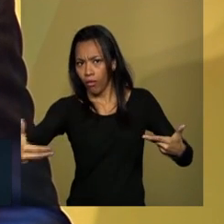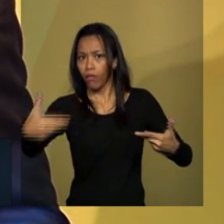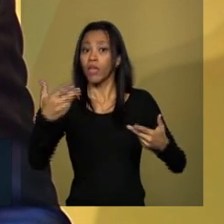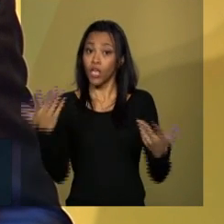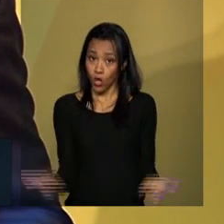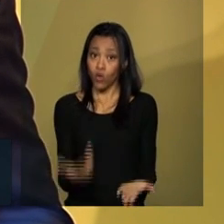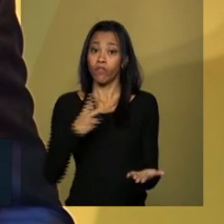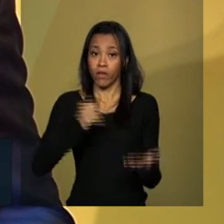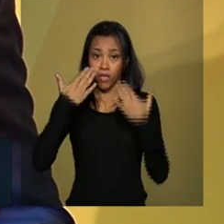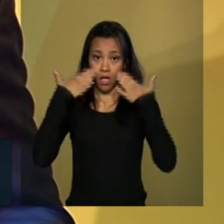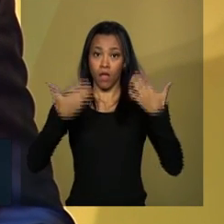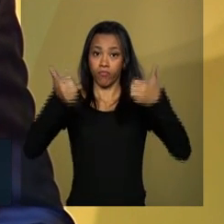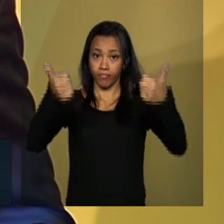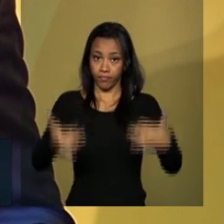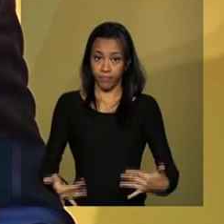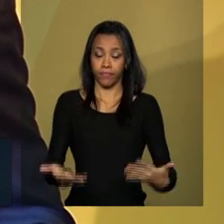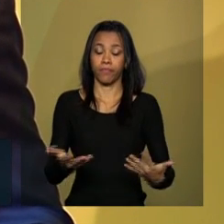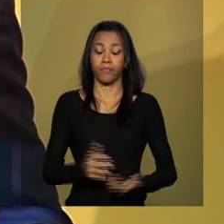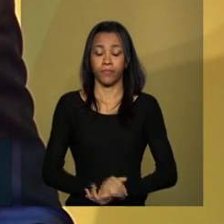hoje.